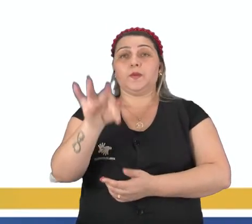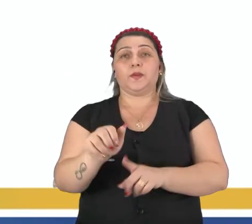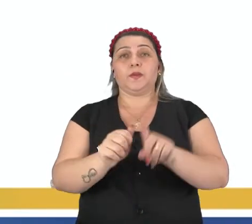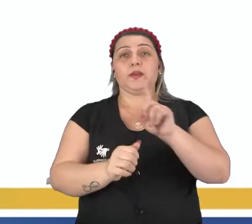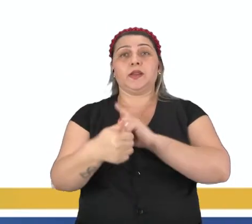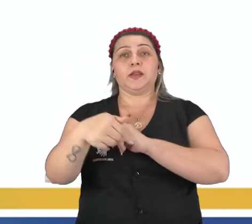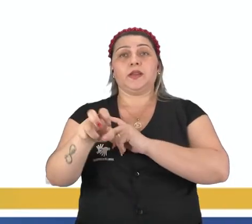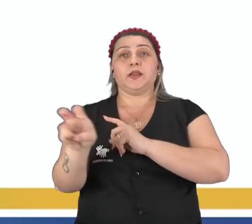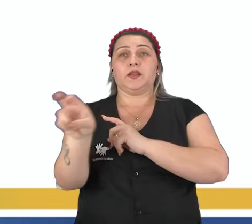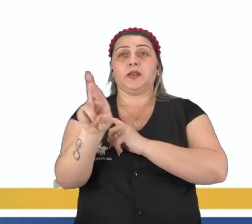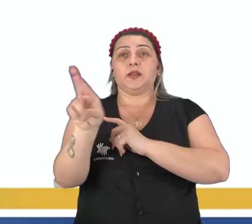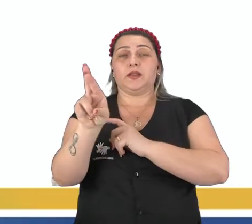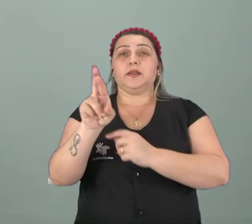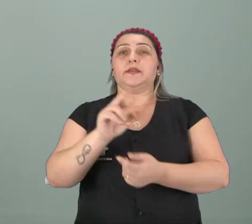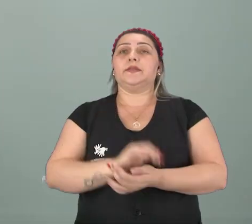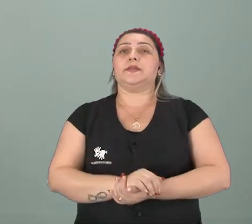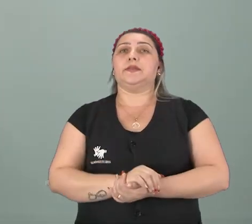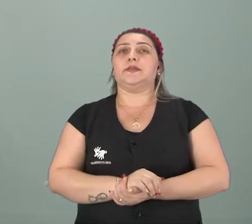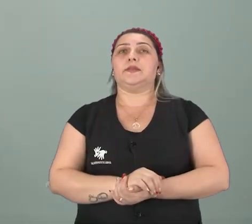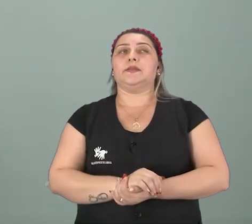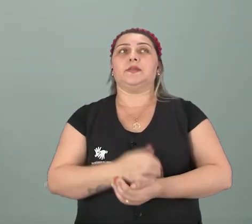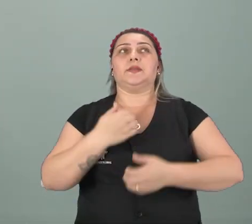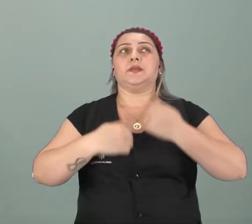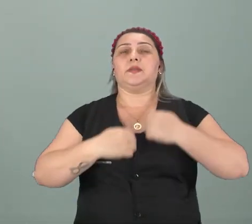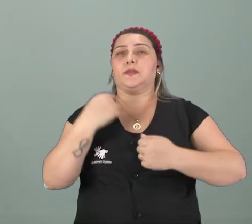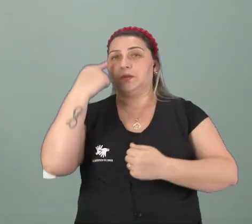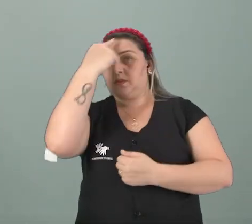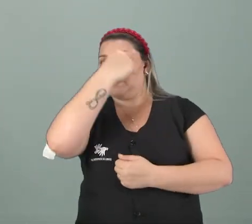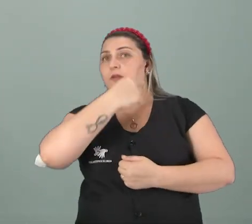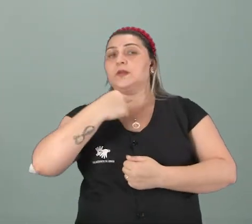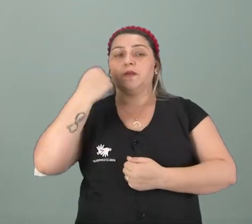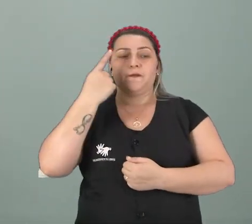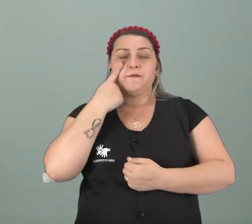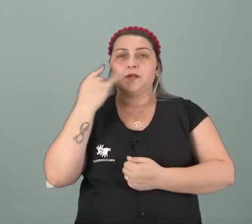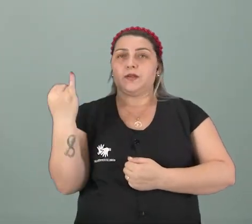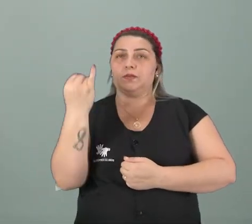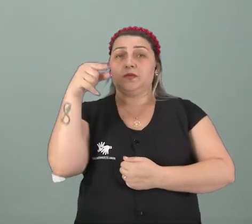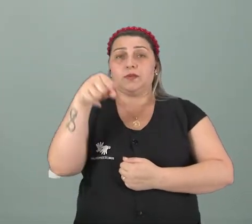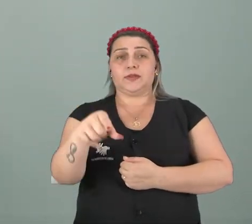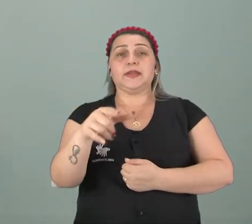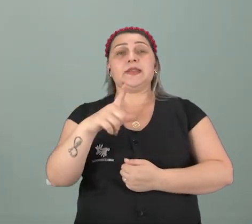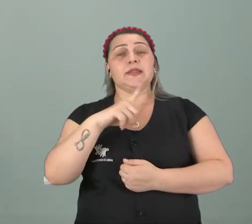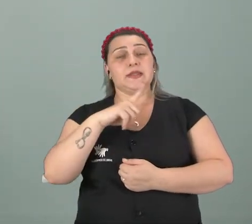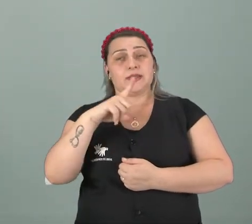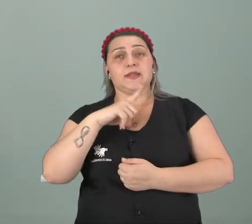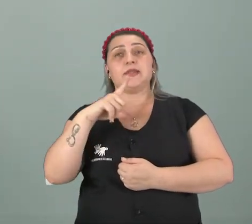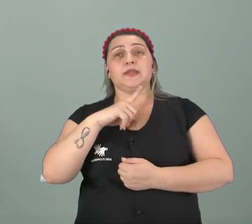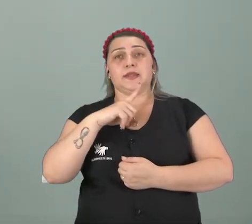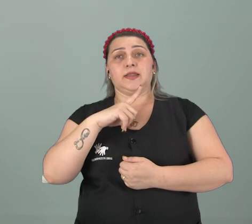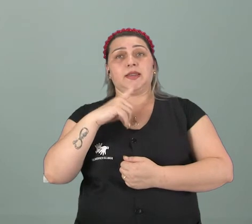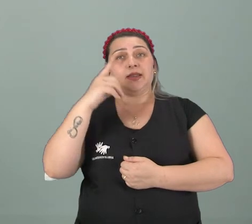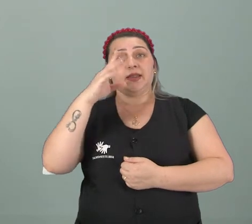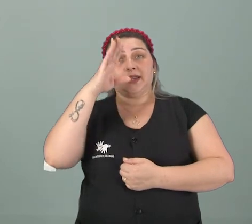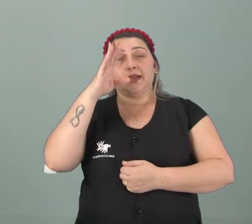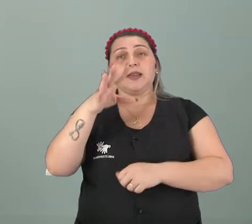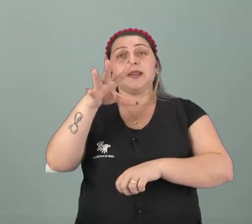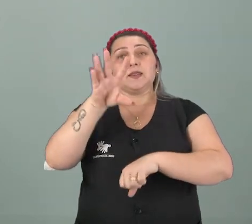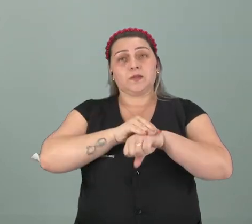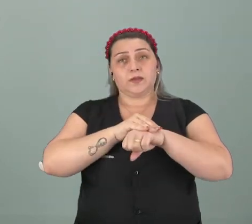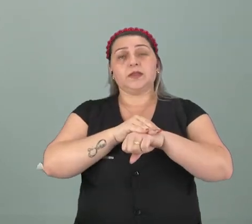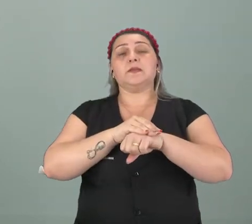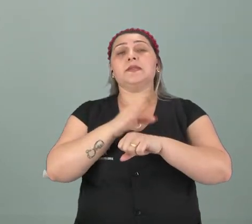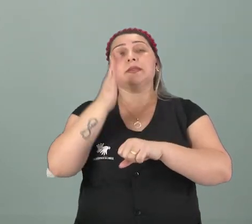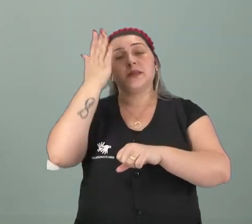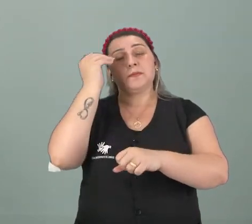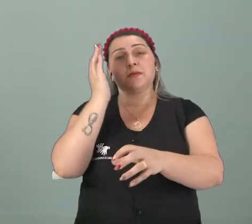gastar R$ 75, né, com esse banho de 1 hora. Então vejam como é importante você ter essa ferramenta à disposição, saber calcular o quanto